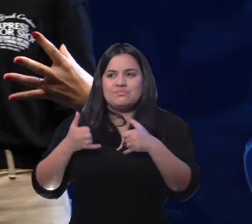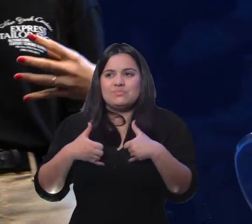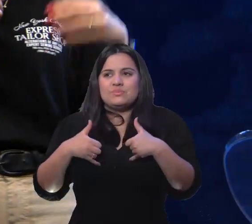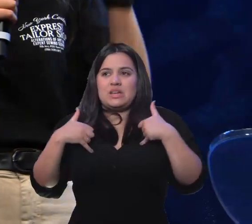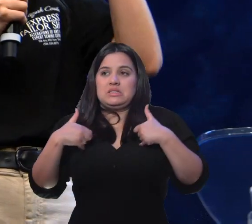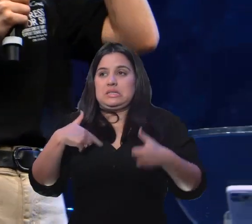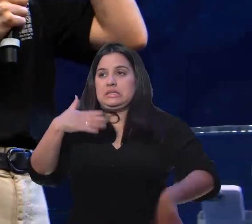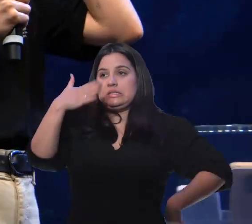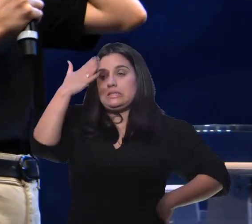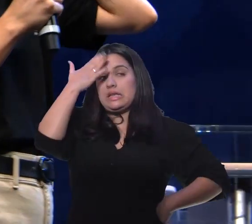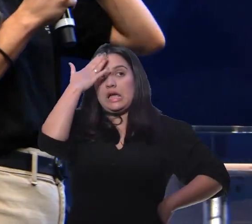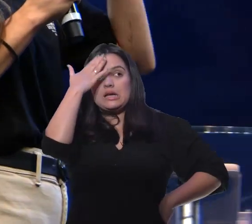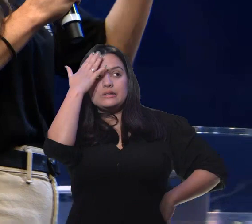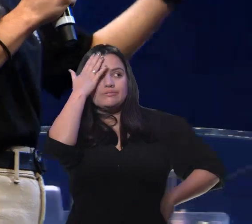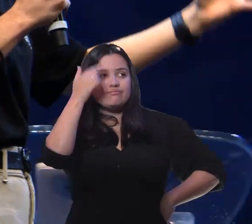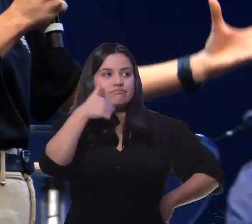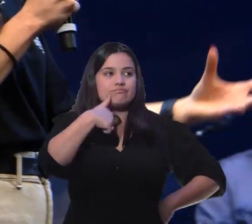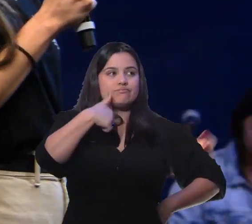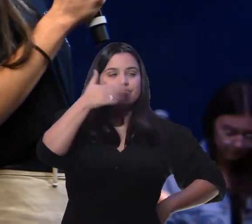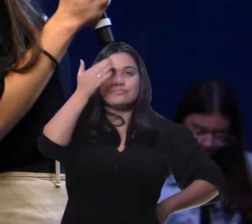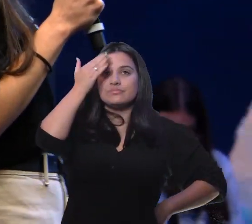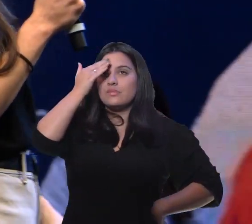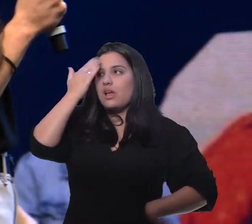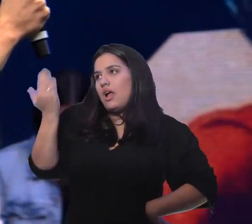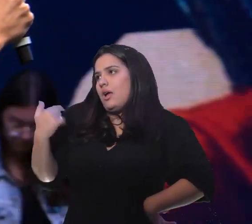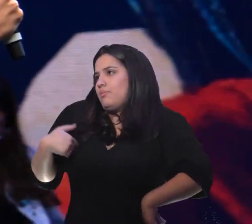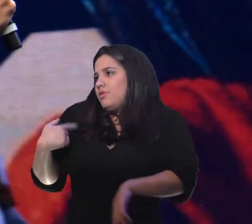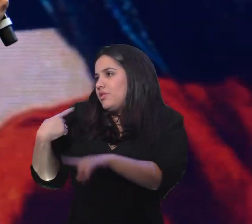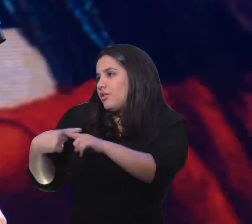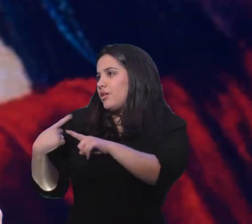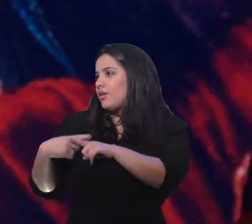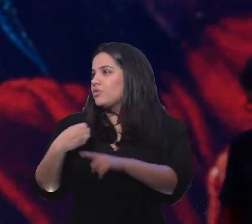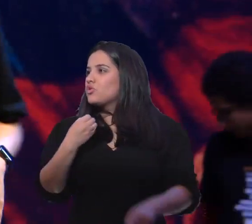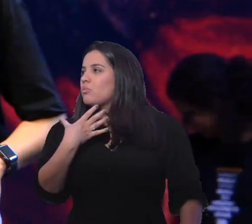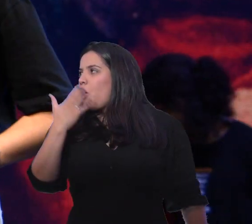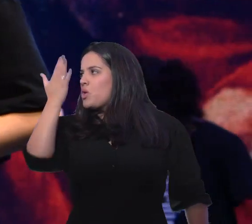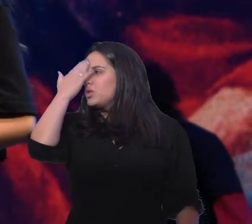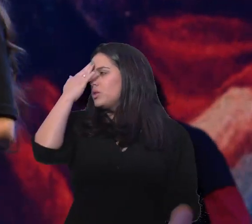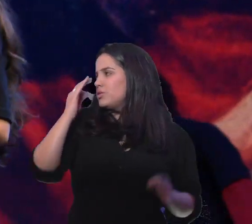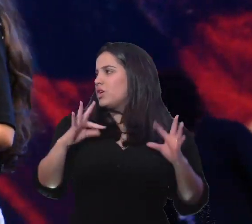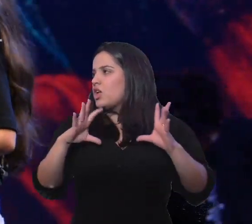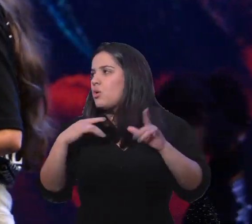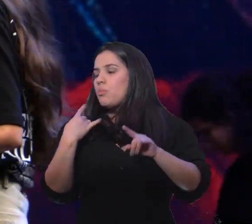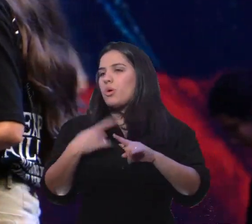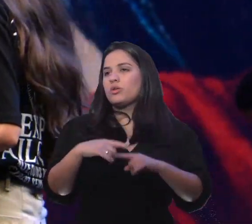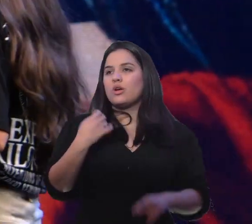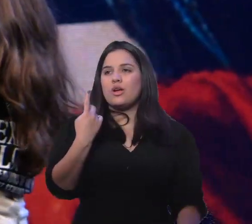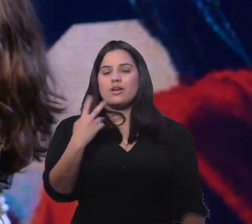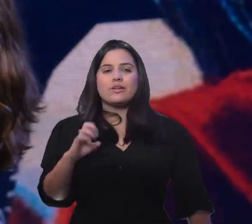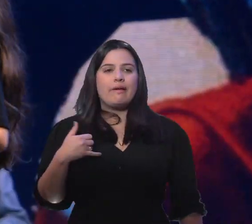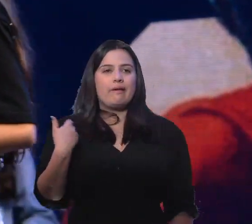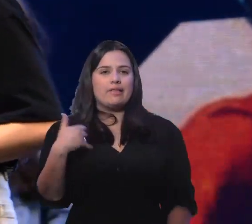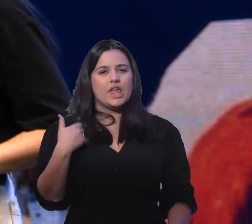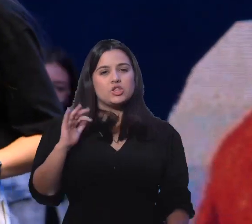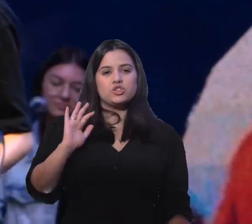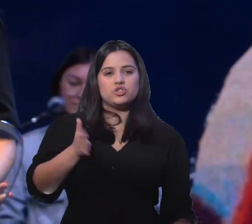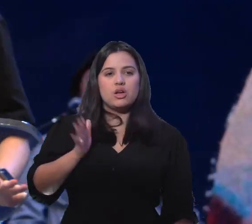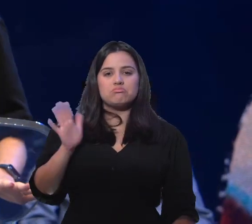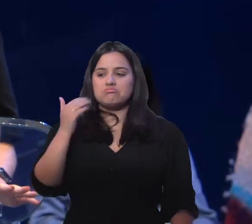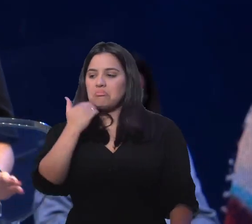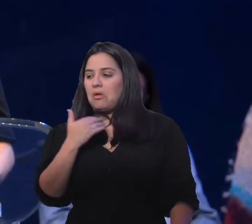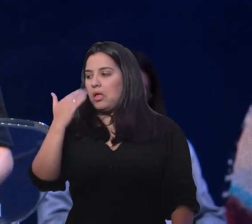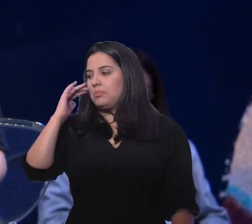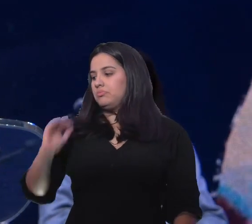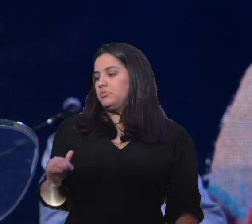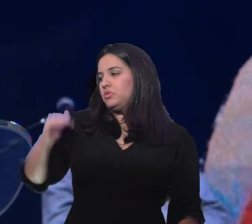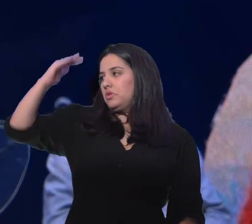que eu estou fazendo, de que eu sou muito bom e eu entendo de todas as coisas porque eu tenho 15 anos e eu sou muito